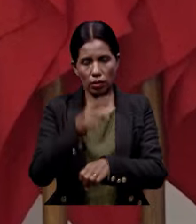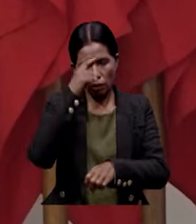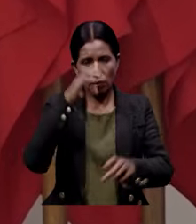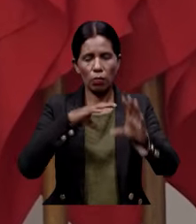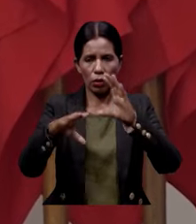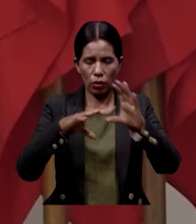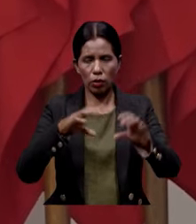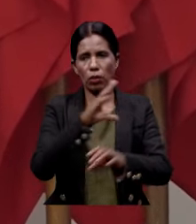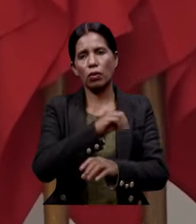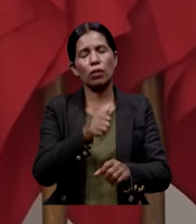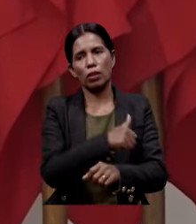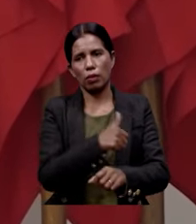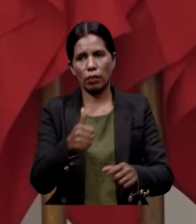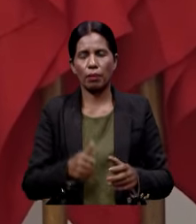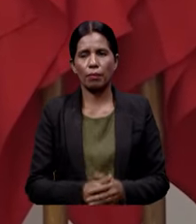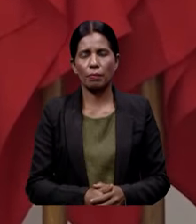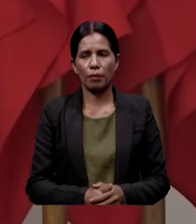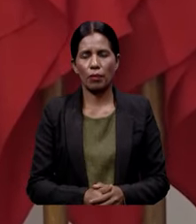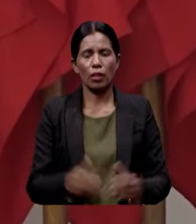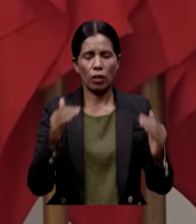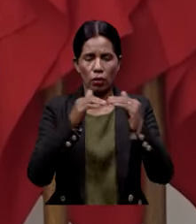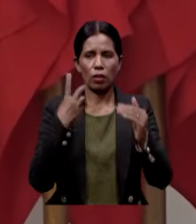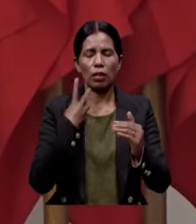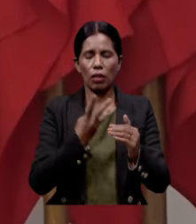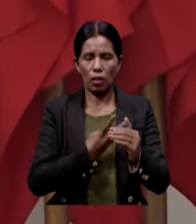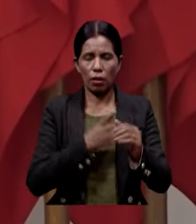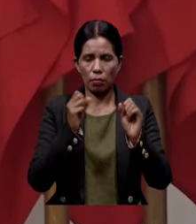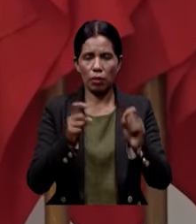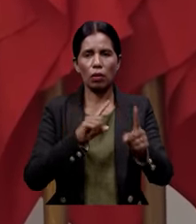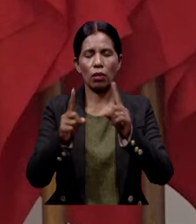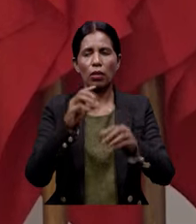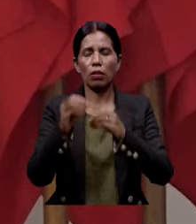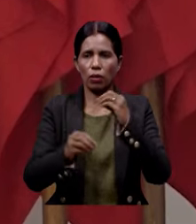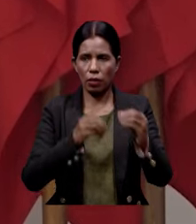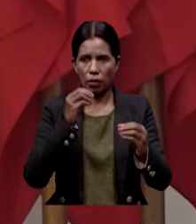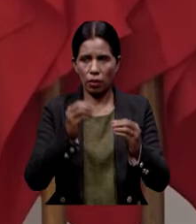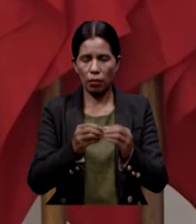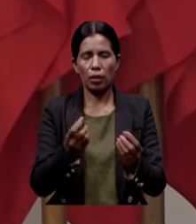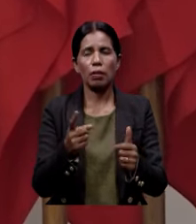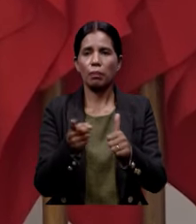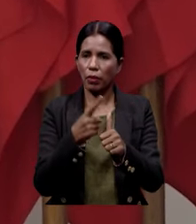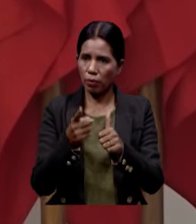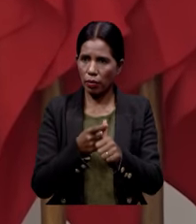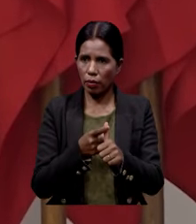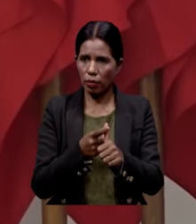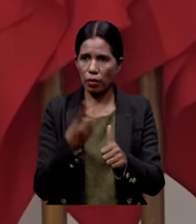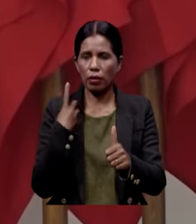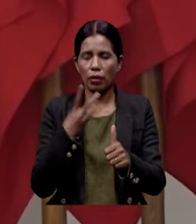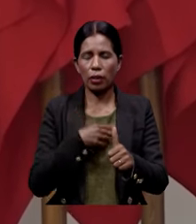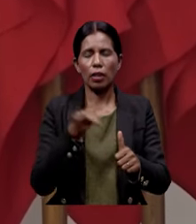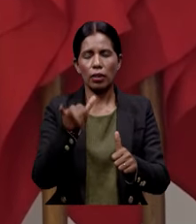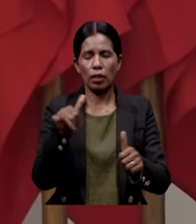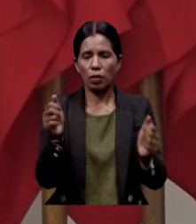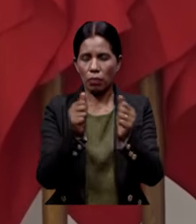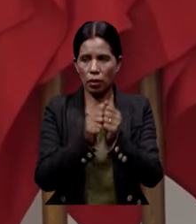no Selukan. Dalam pertemuan tadi, kami telah membahas beberapa hal. Yang pertama, kita sepakat untuk